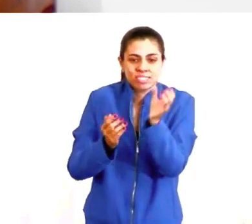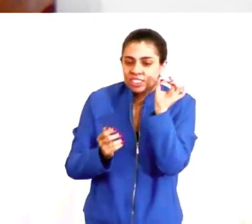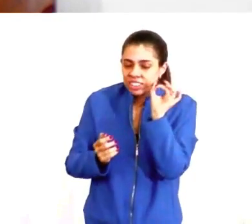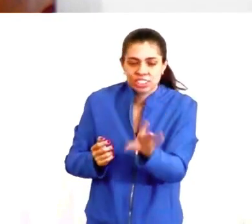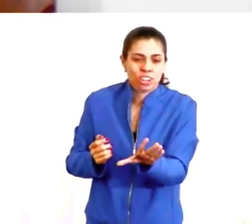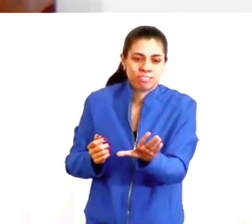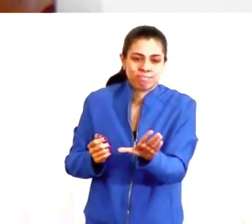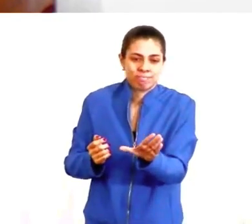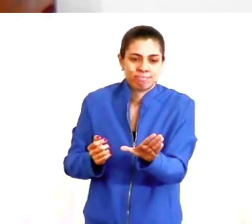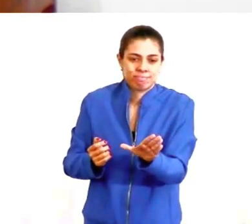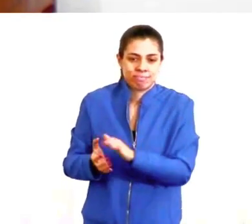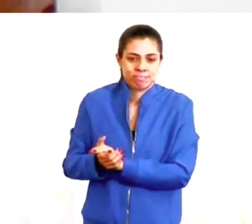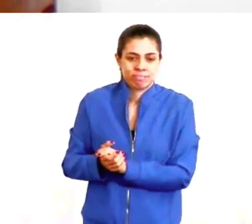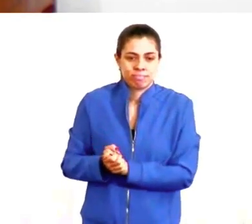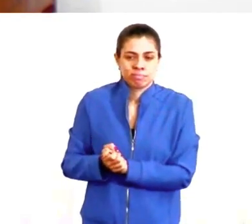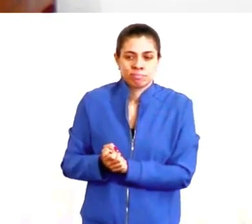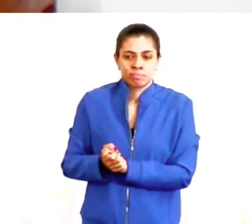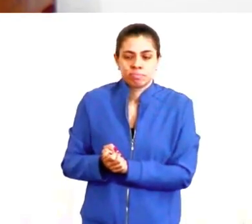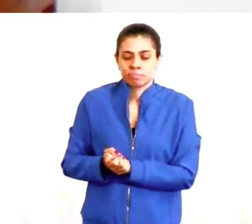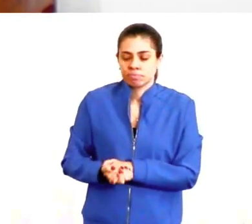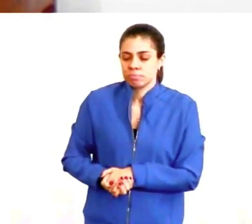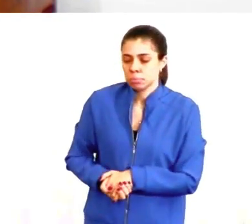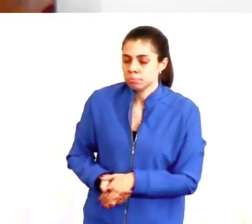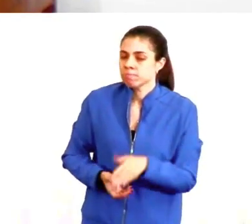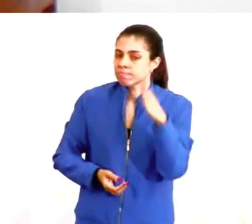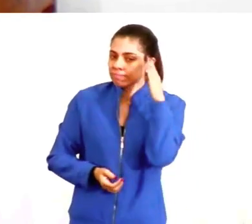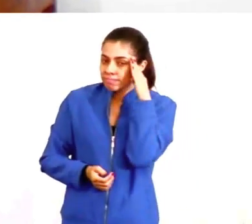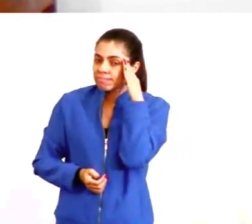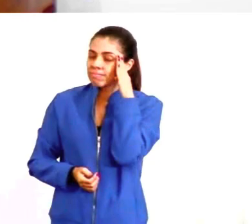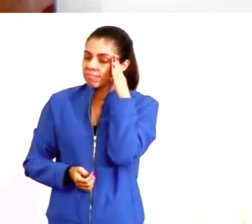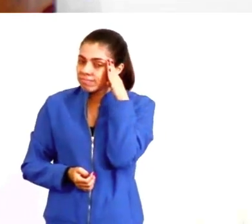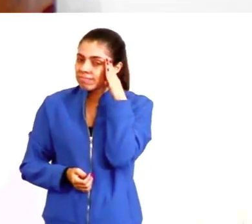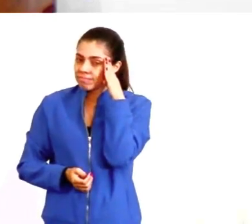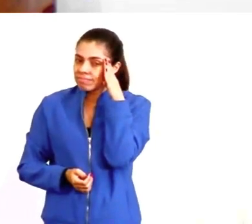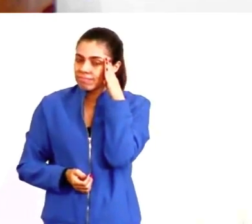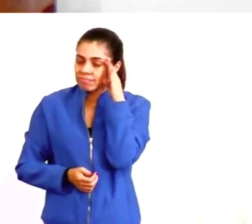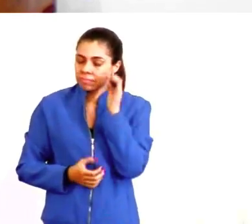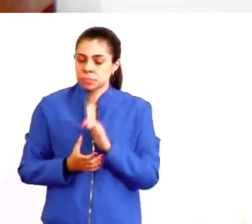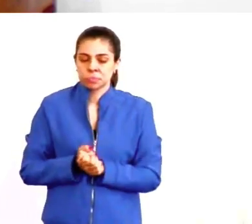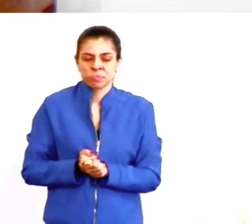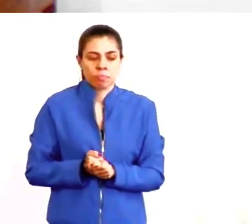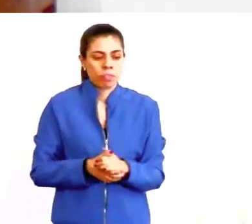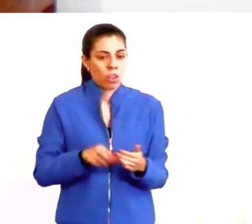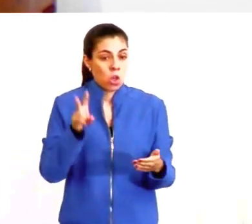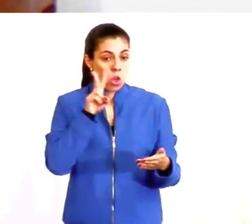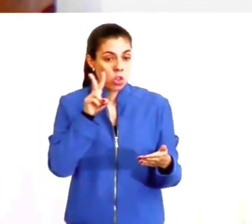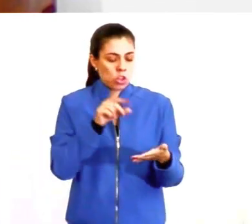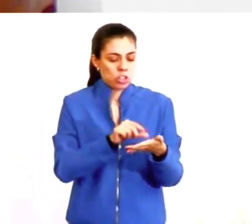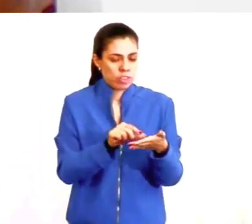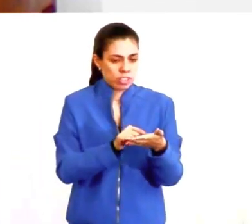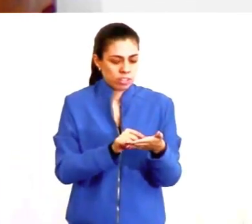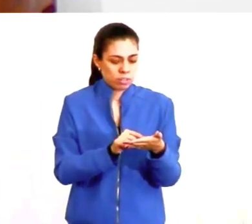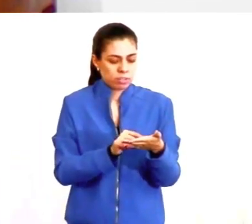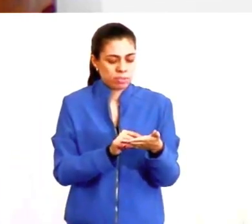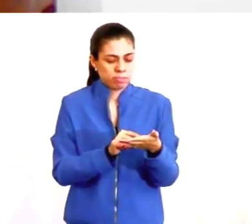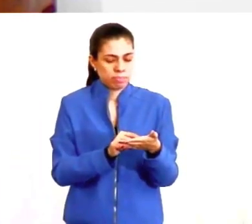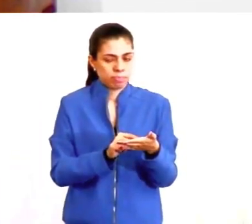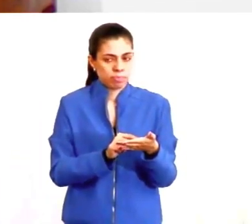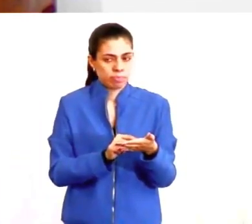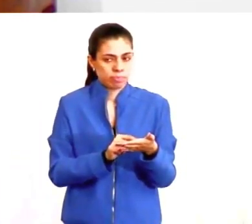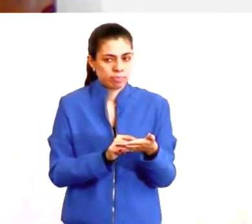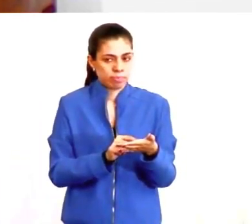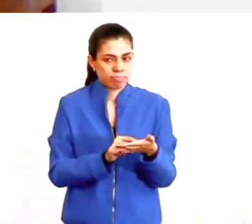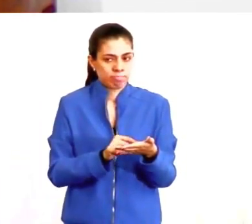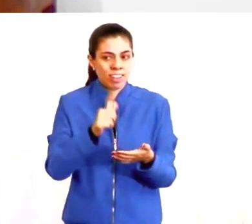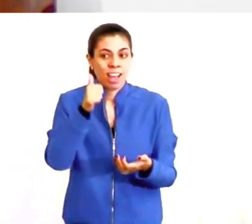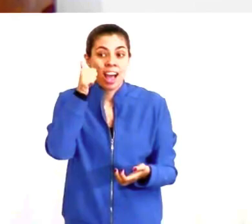a pensar. Nesses versículos, nós temos duas coisas muito importantes. As mulheres nos deram o